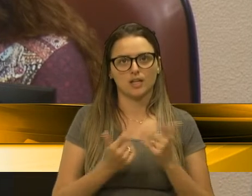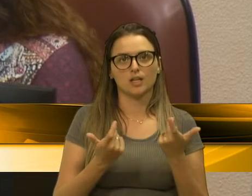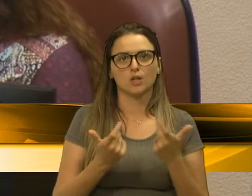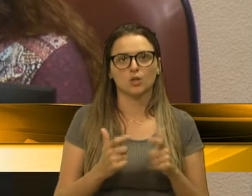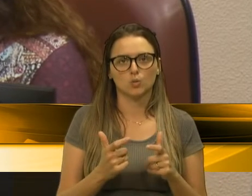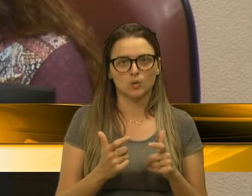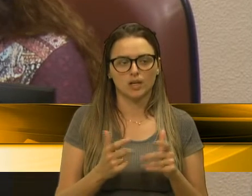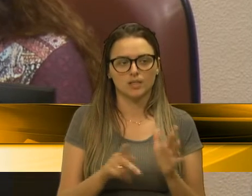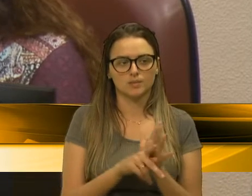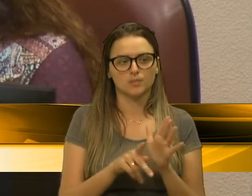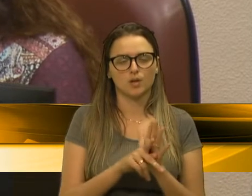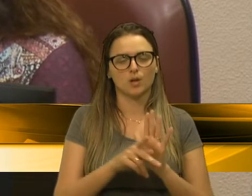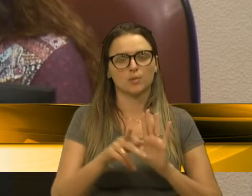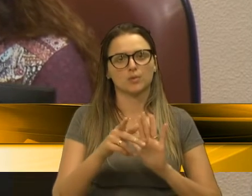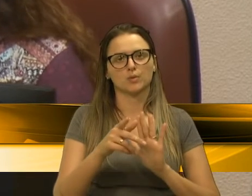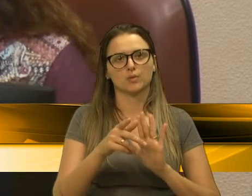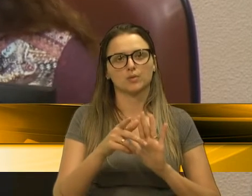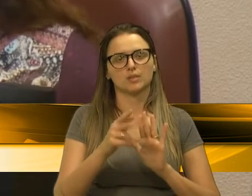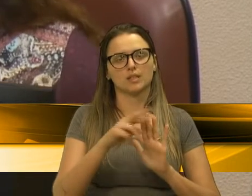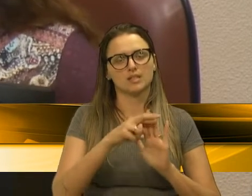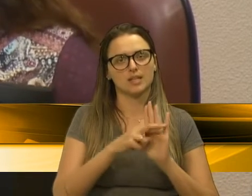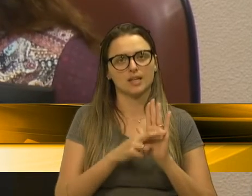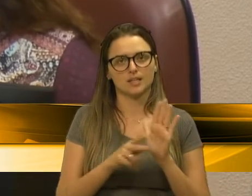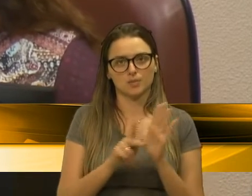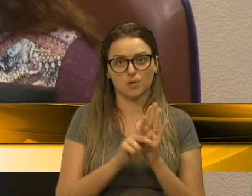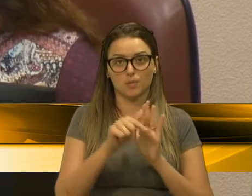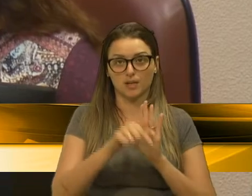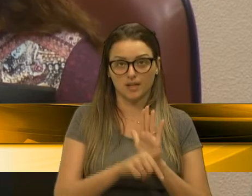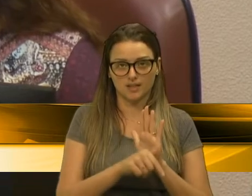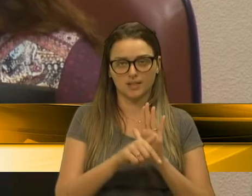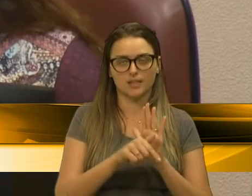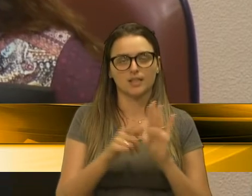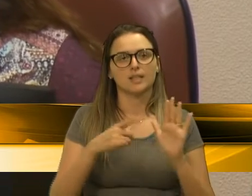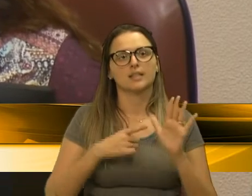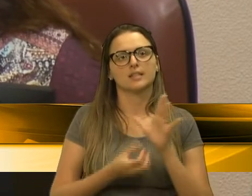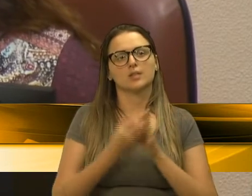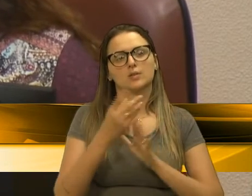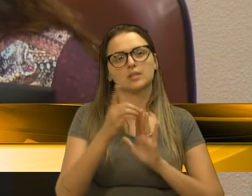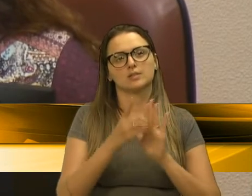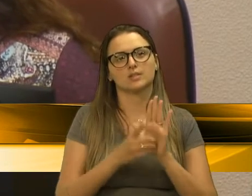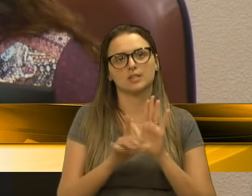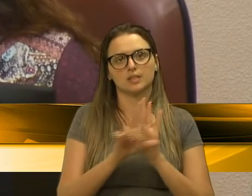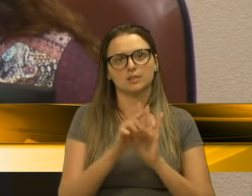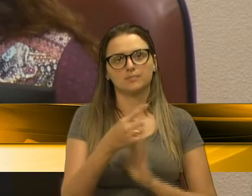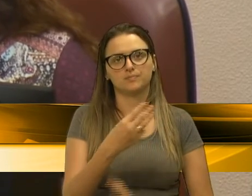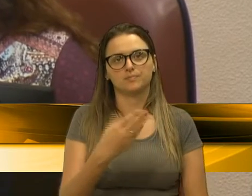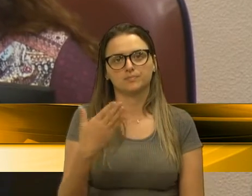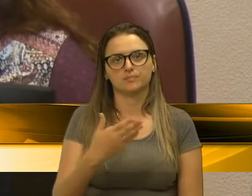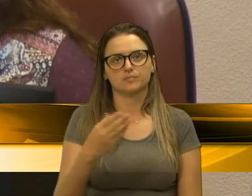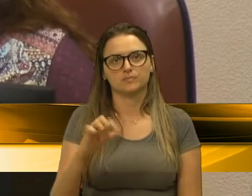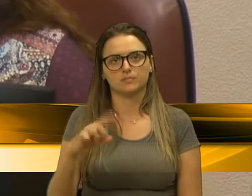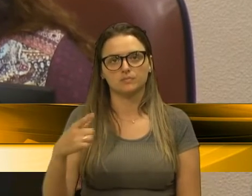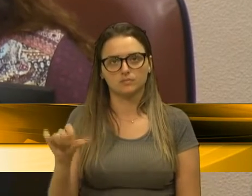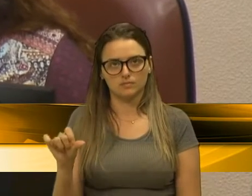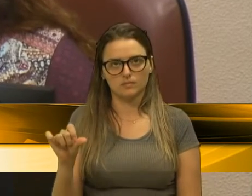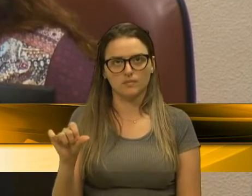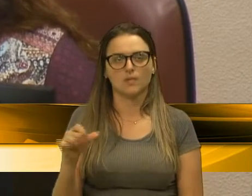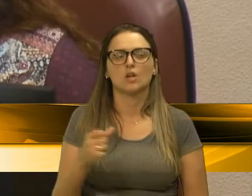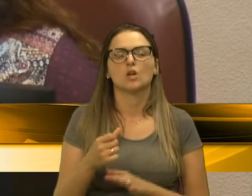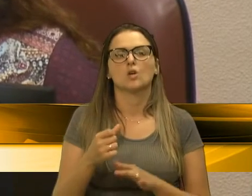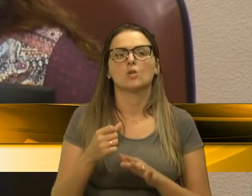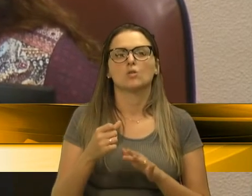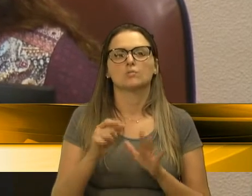previstas no artigo 220 do Regimento Interno, constituindo-se o projeto de decreto legislativo número 13/2019 uma